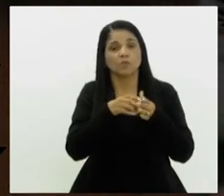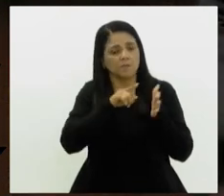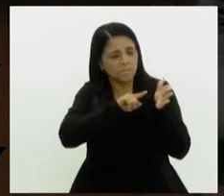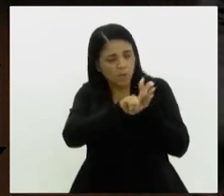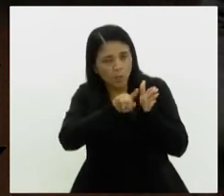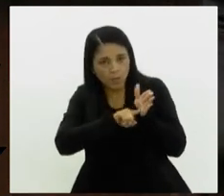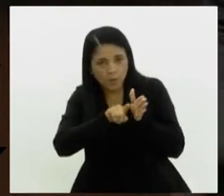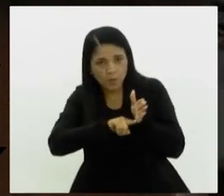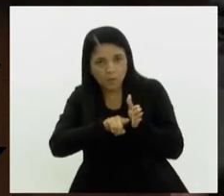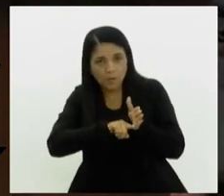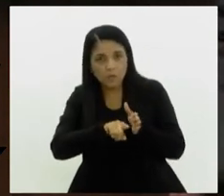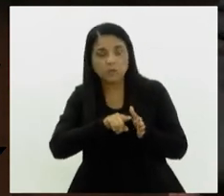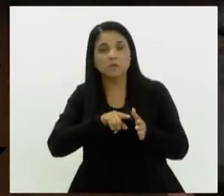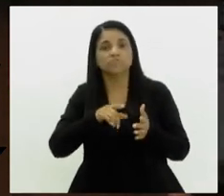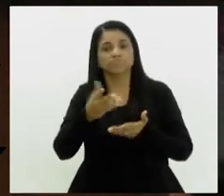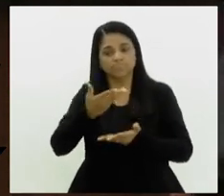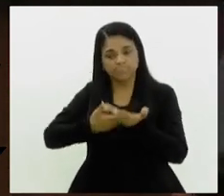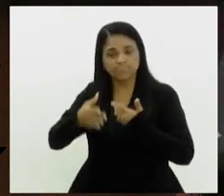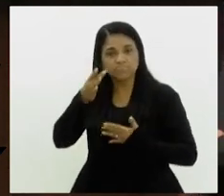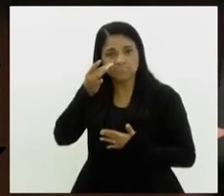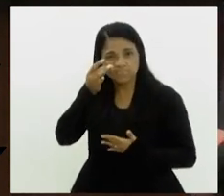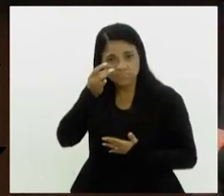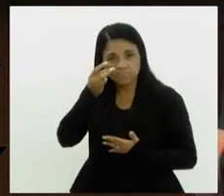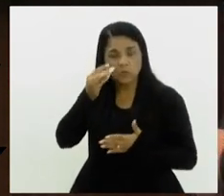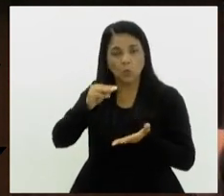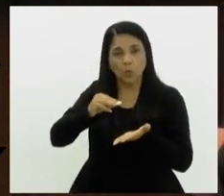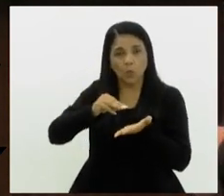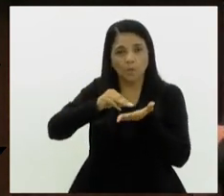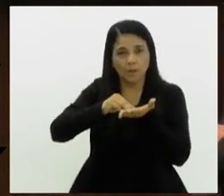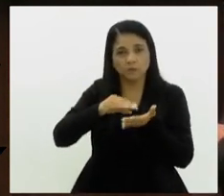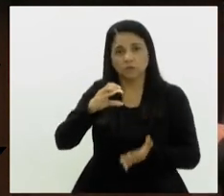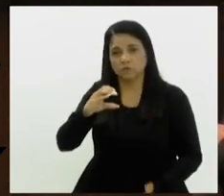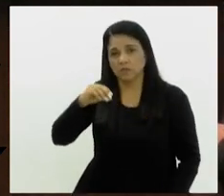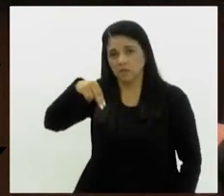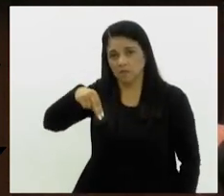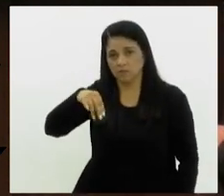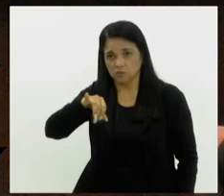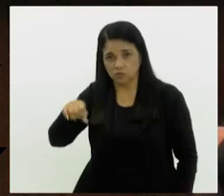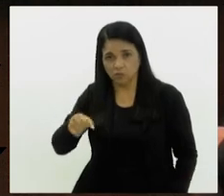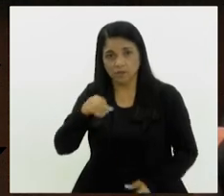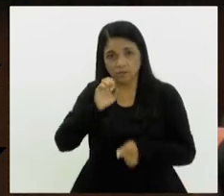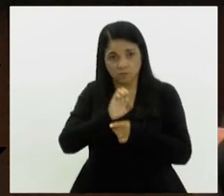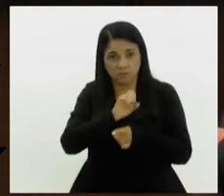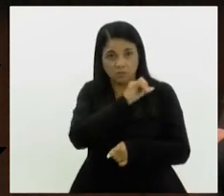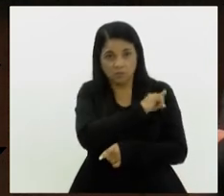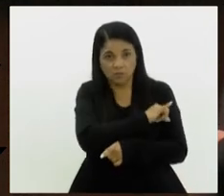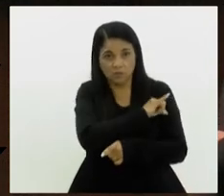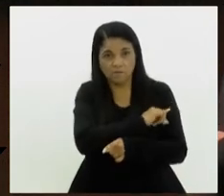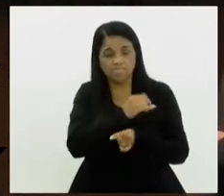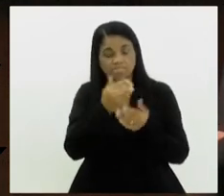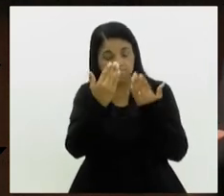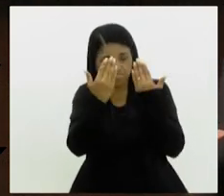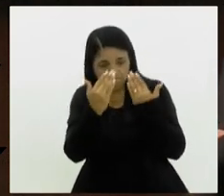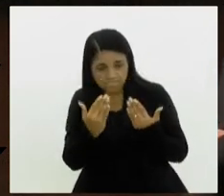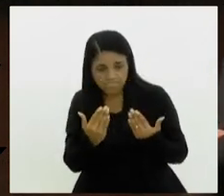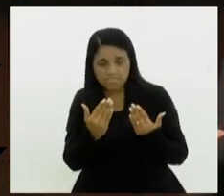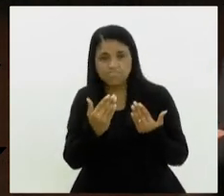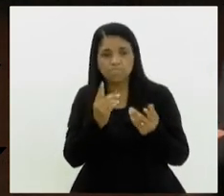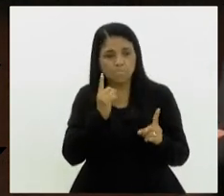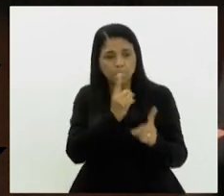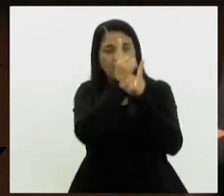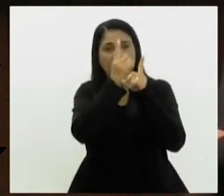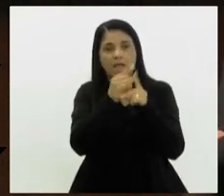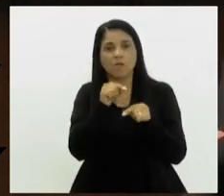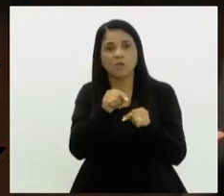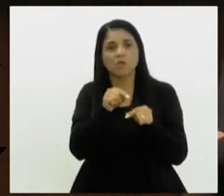interagiram presencialmente com membros do CNJ aqui no estado do Rio de Janeiro, que verificaram in loco tudo